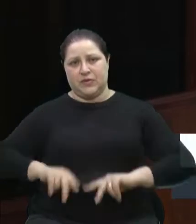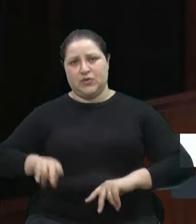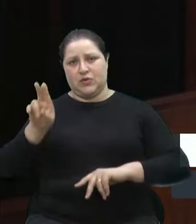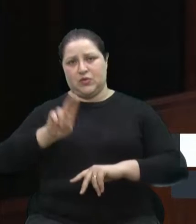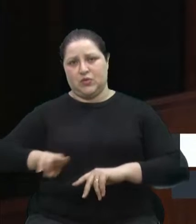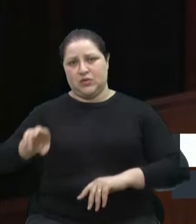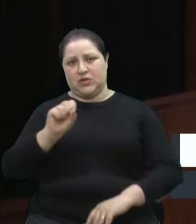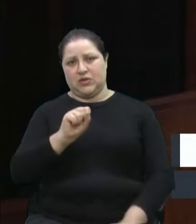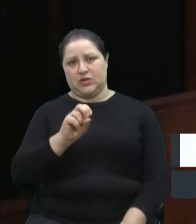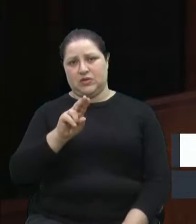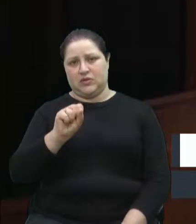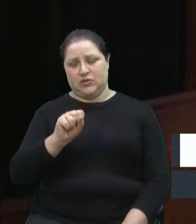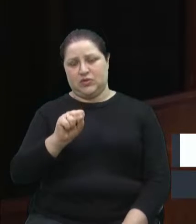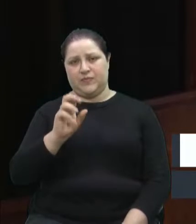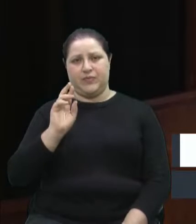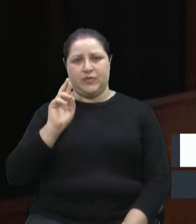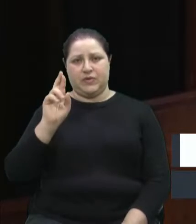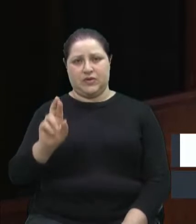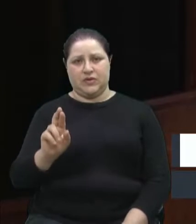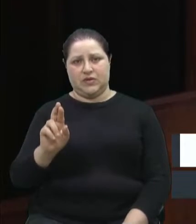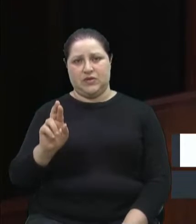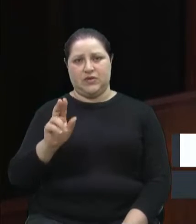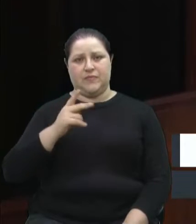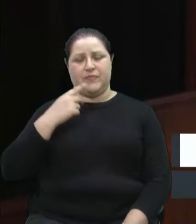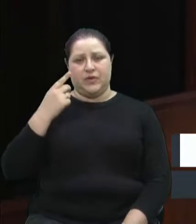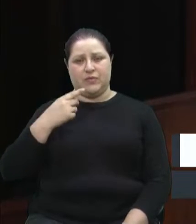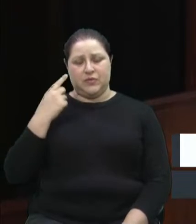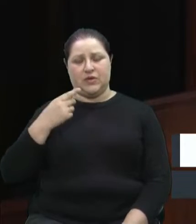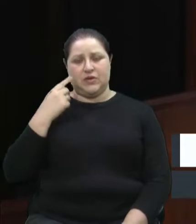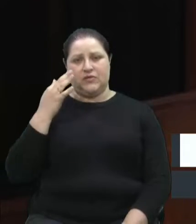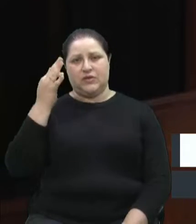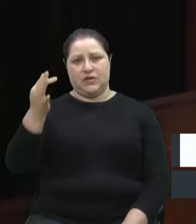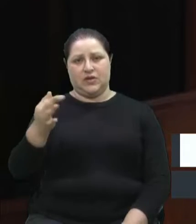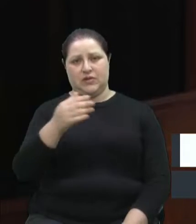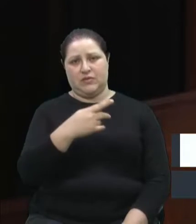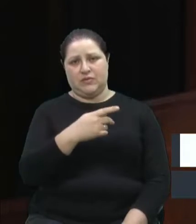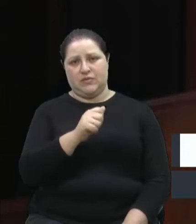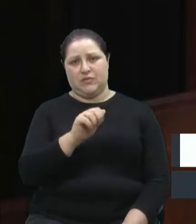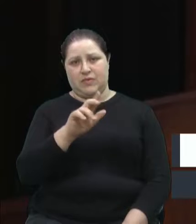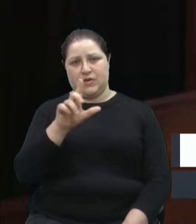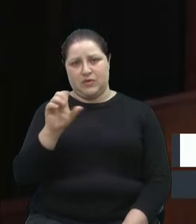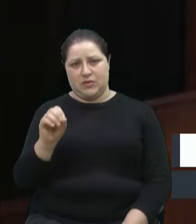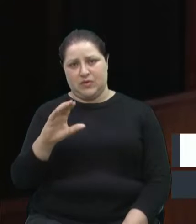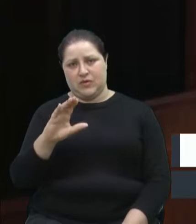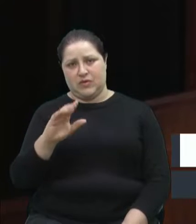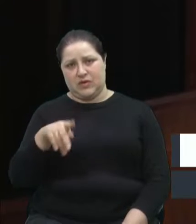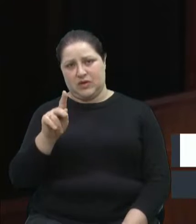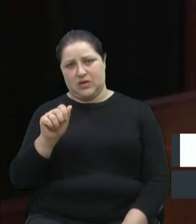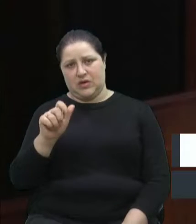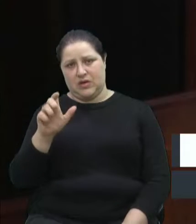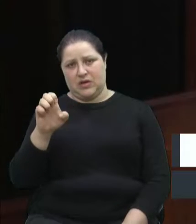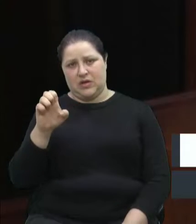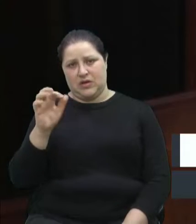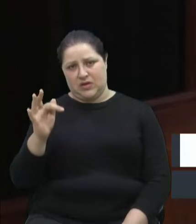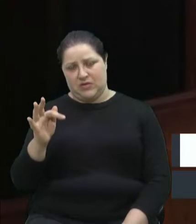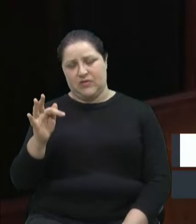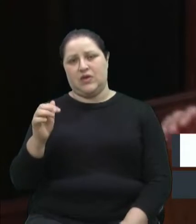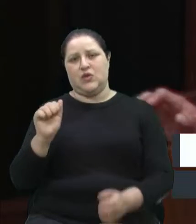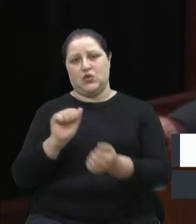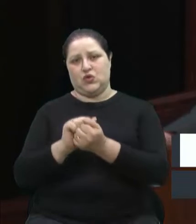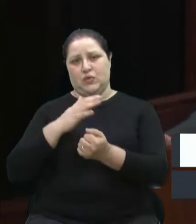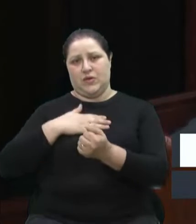Representando o então deputado federal Paulo Kaleff, PSD, juntamente da minha assessoria, visitamos o Hospital